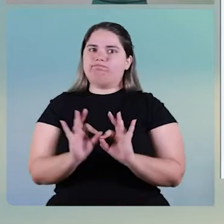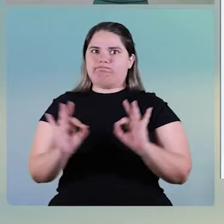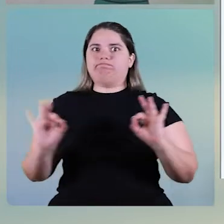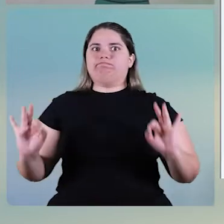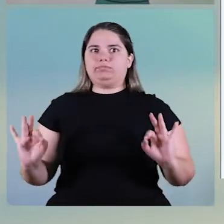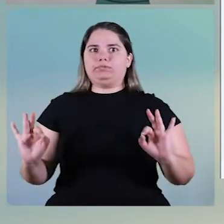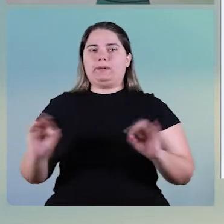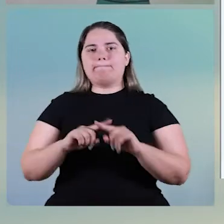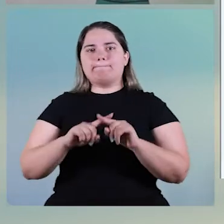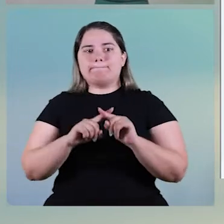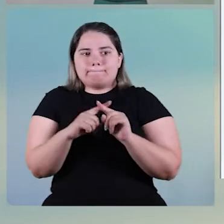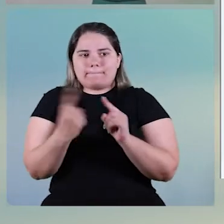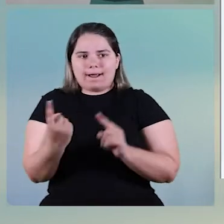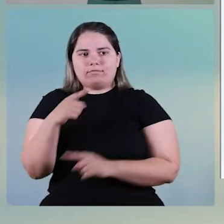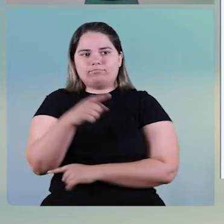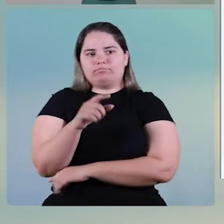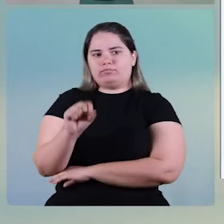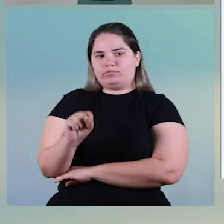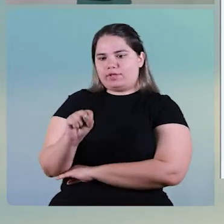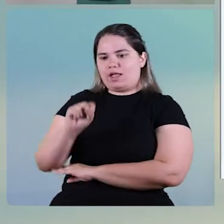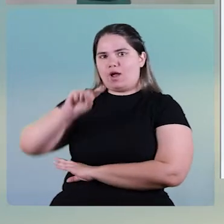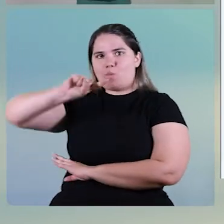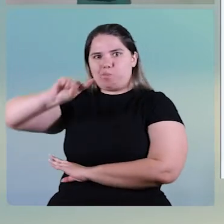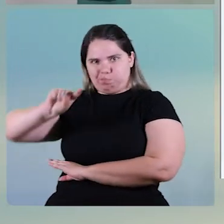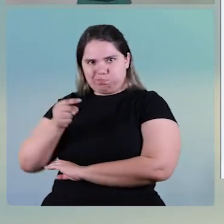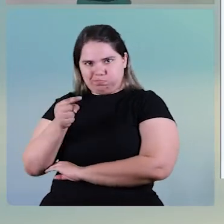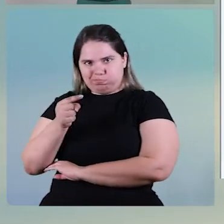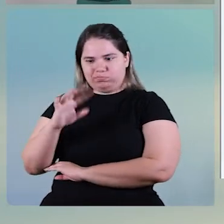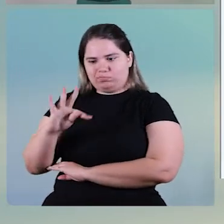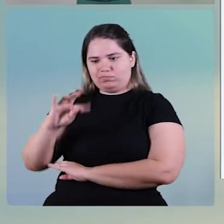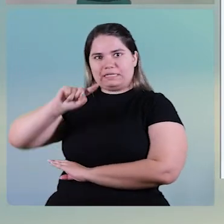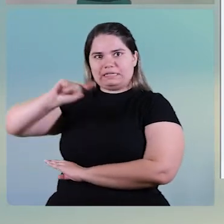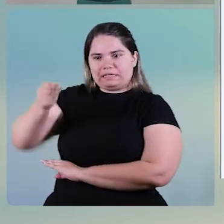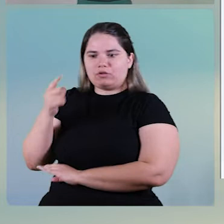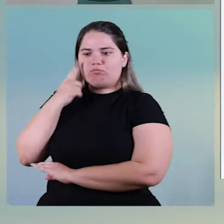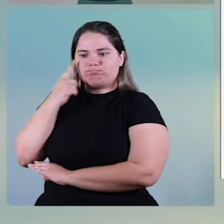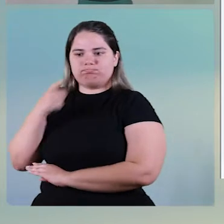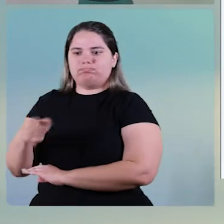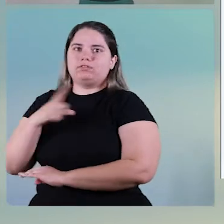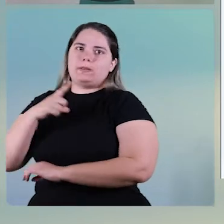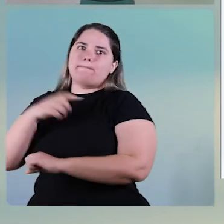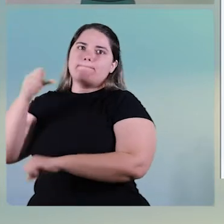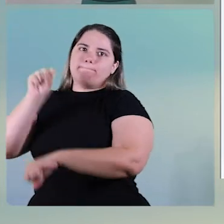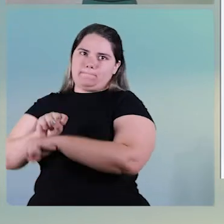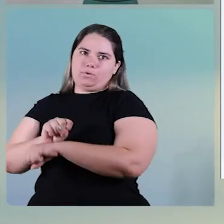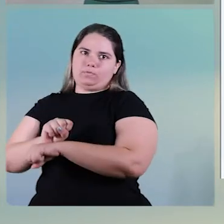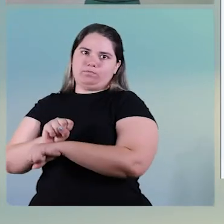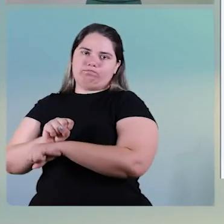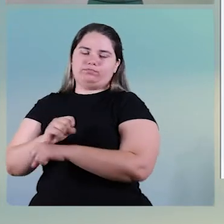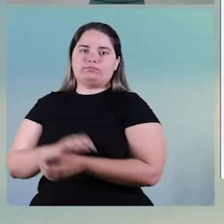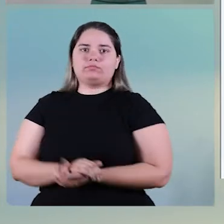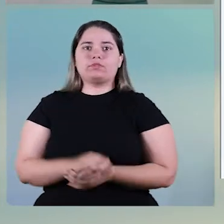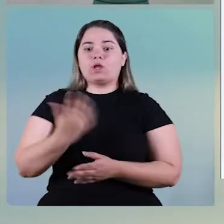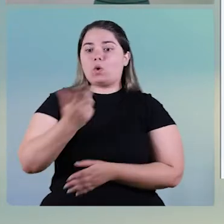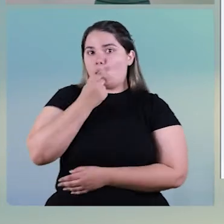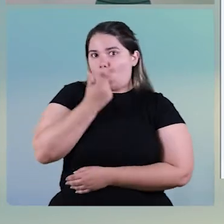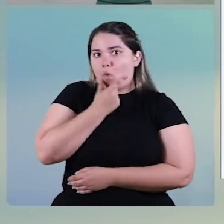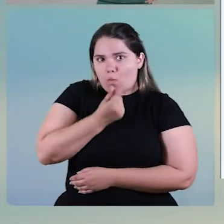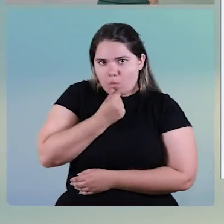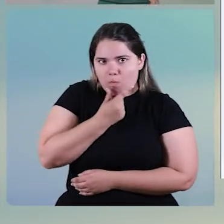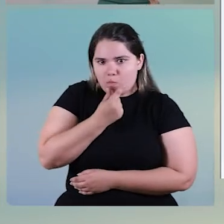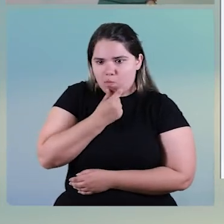S', T'. Já o rapaz que se encontra na posição S1 permanece em repouso em relação